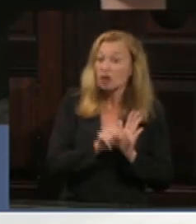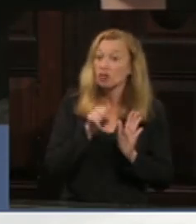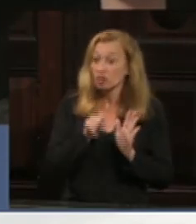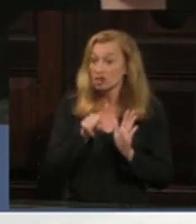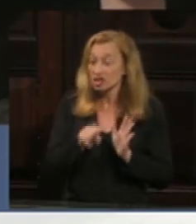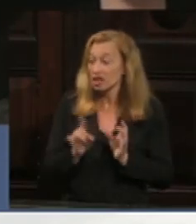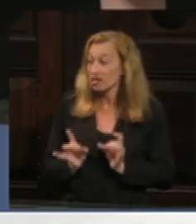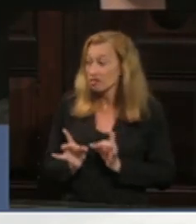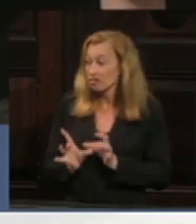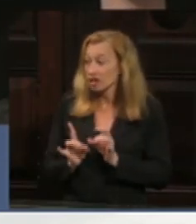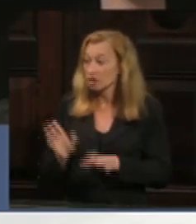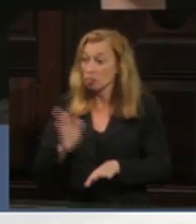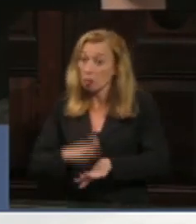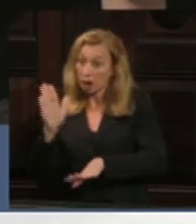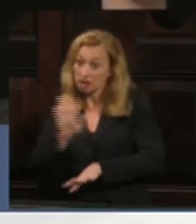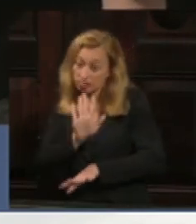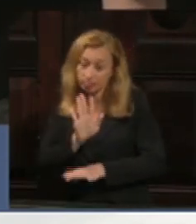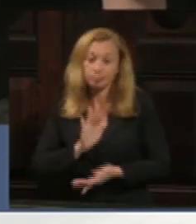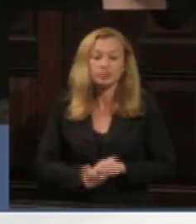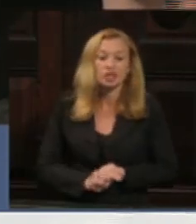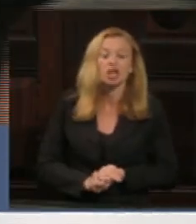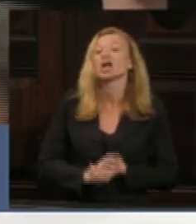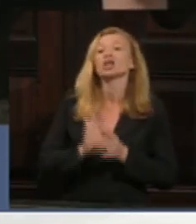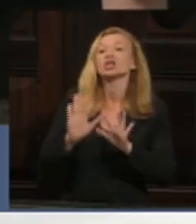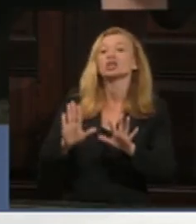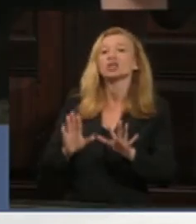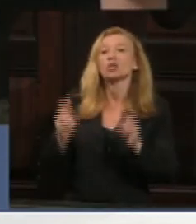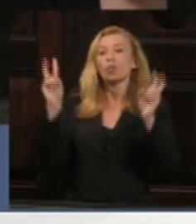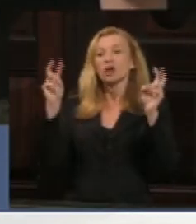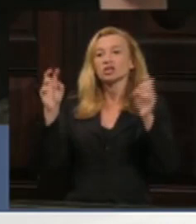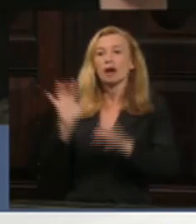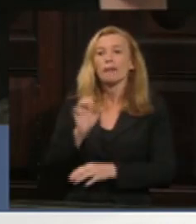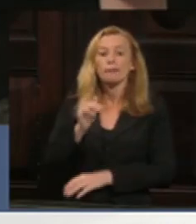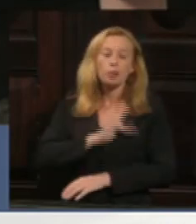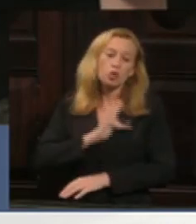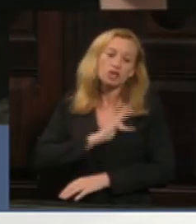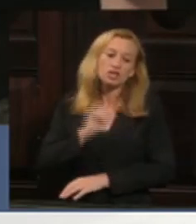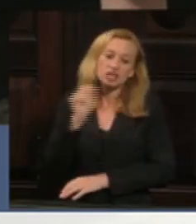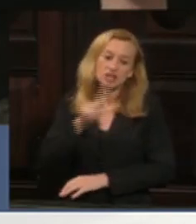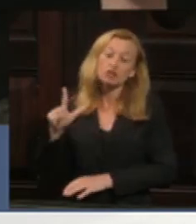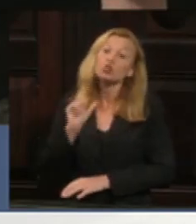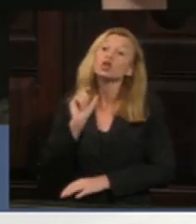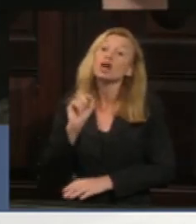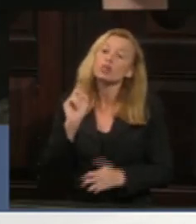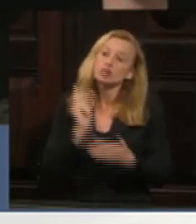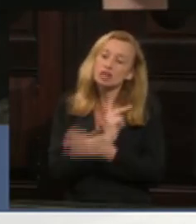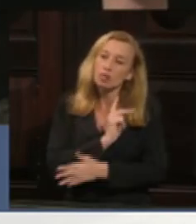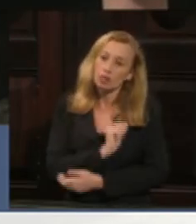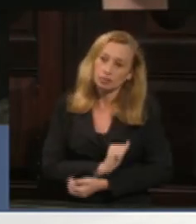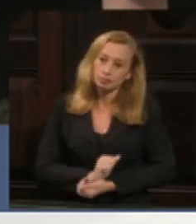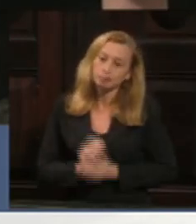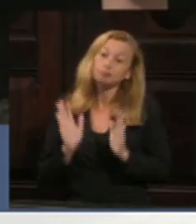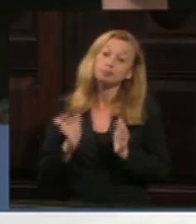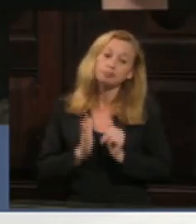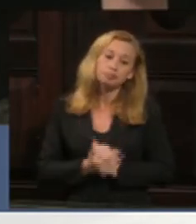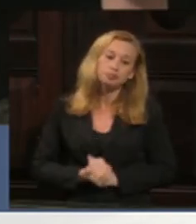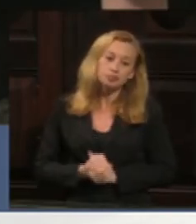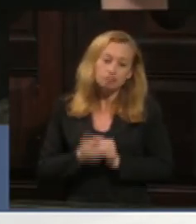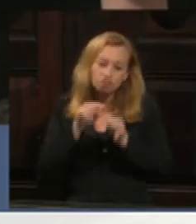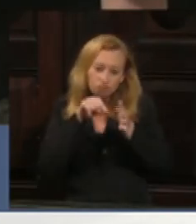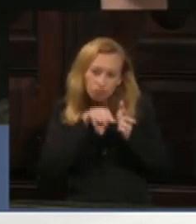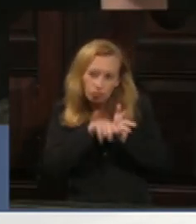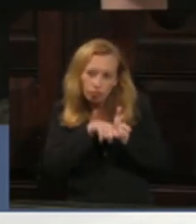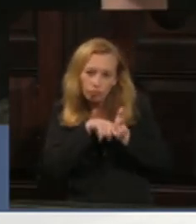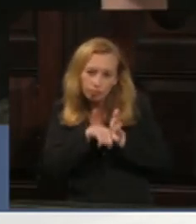Em relação à Polícia Civil e o que vai acontecer agora, a